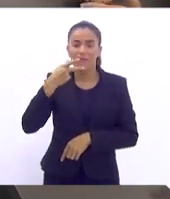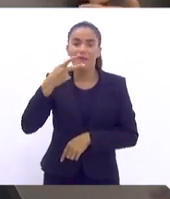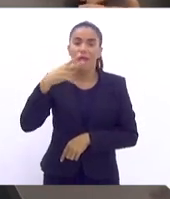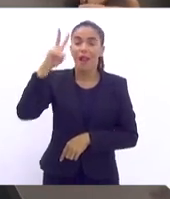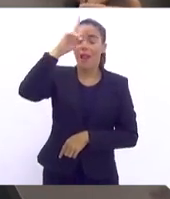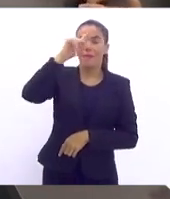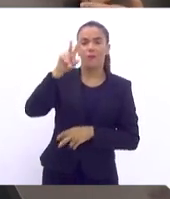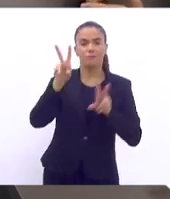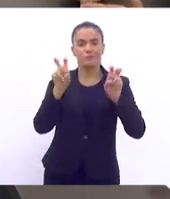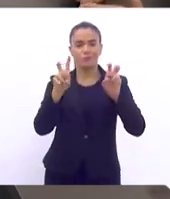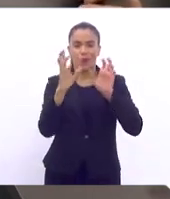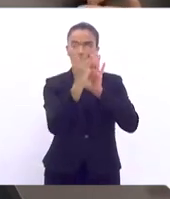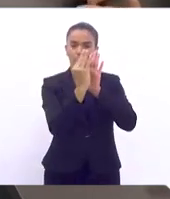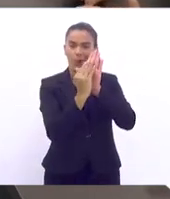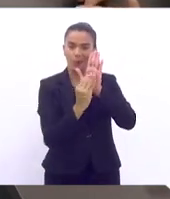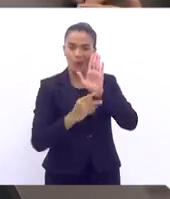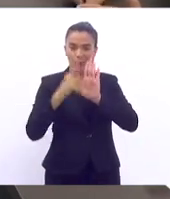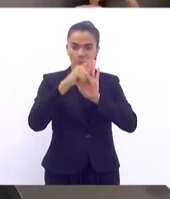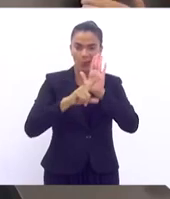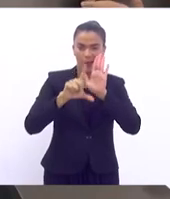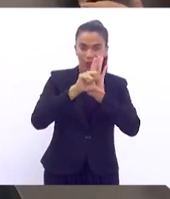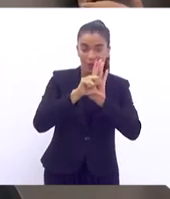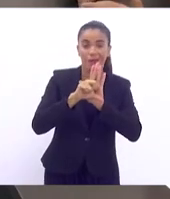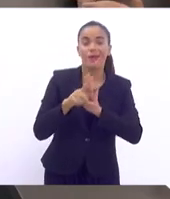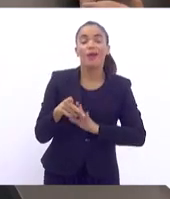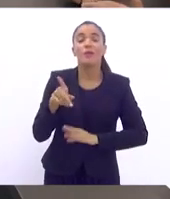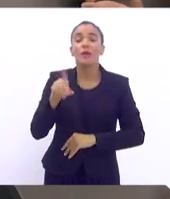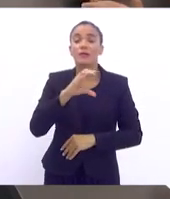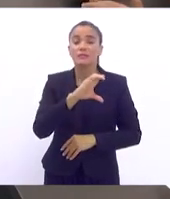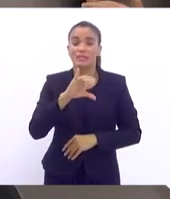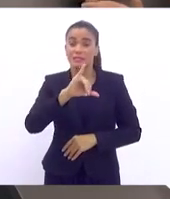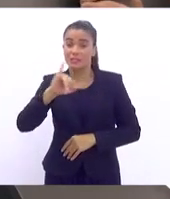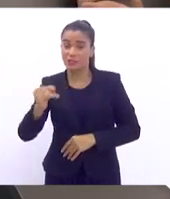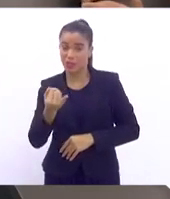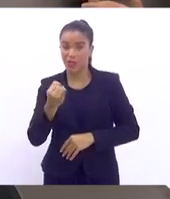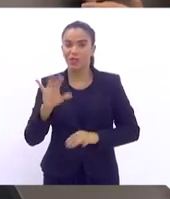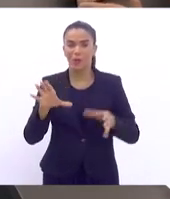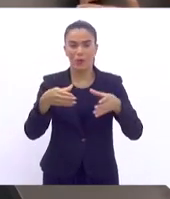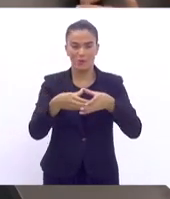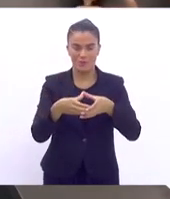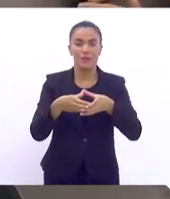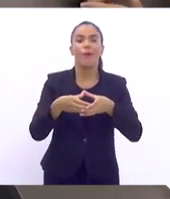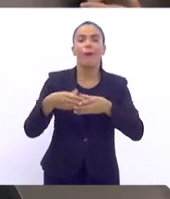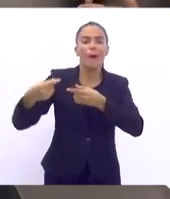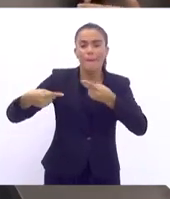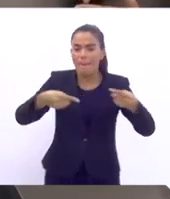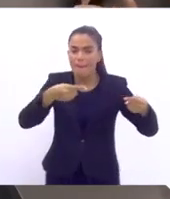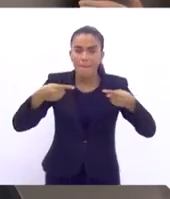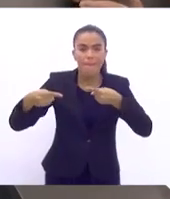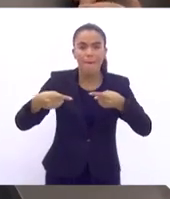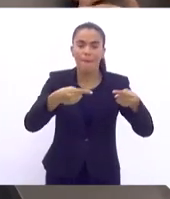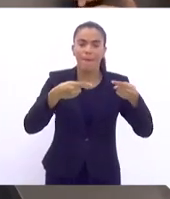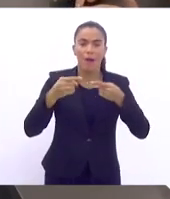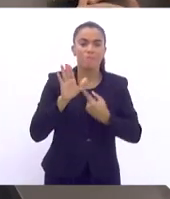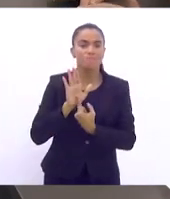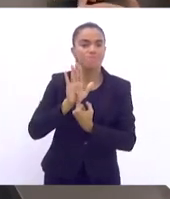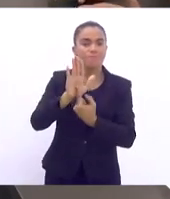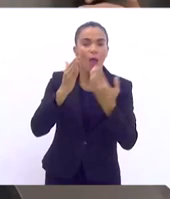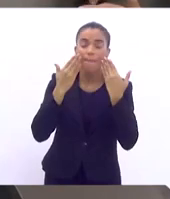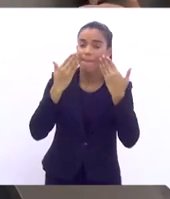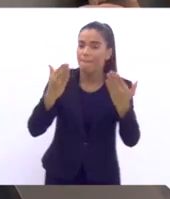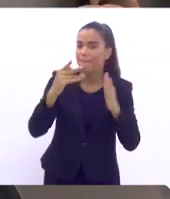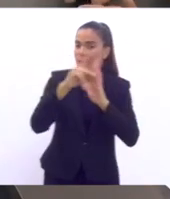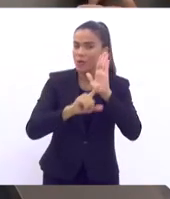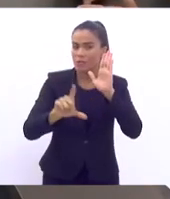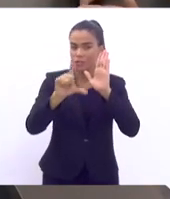surgiu a hipótese Deputado filipinho da ccj apresentar um novo projeto de resolução ocorre que esse